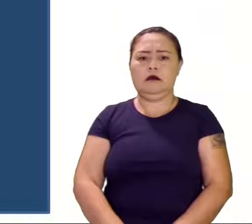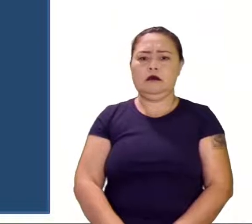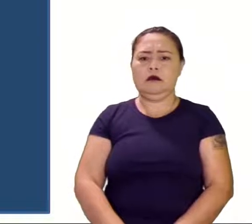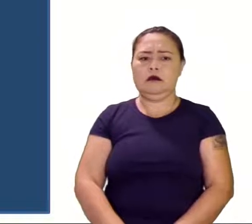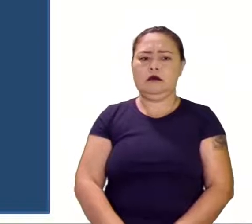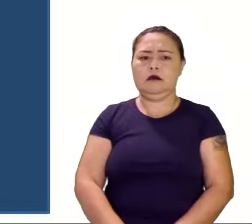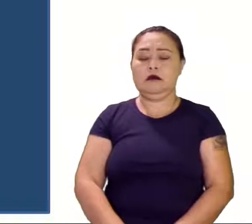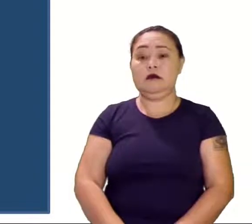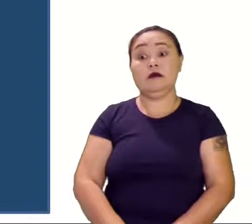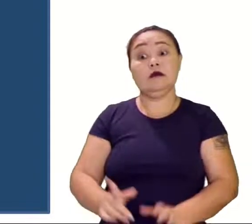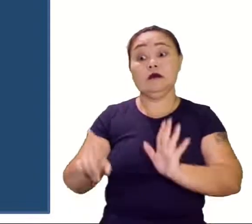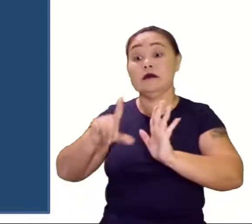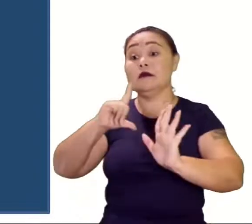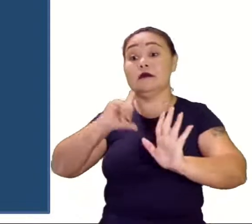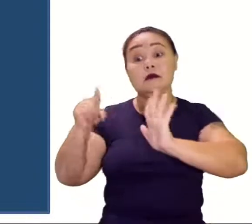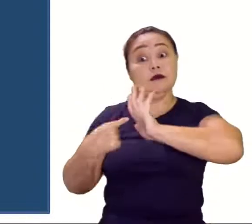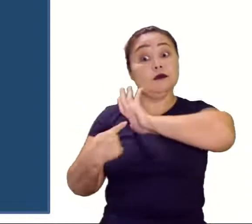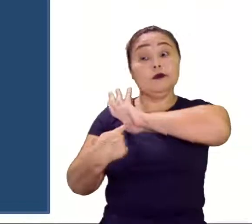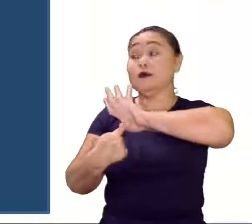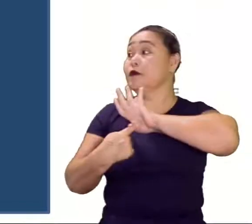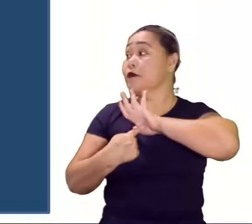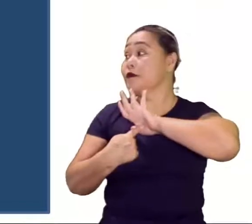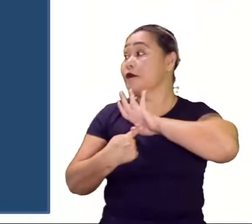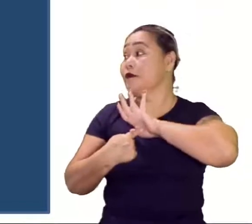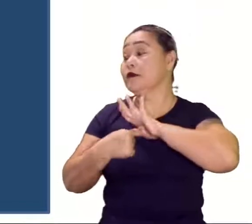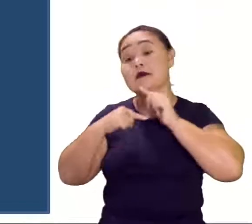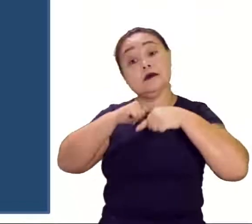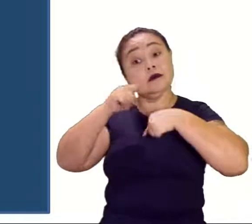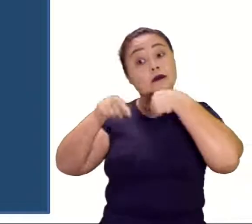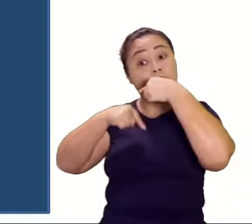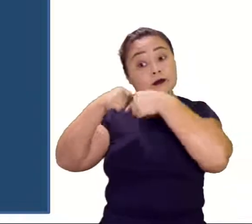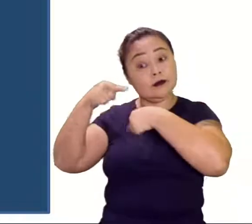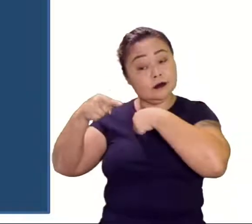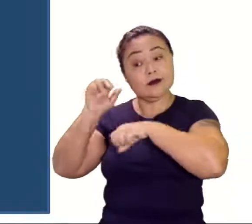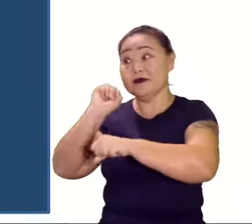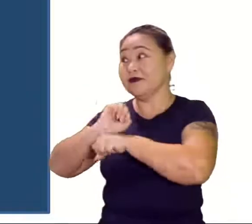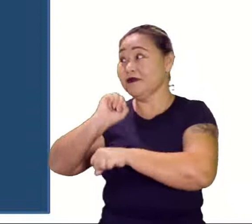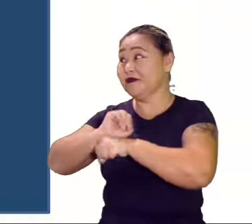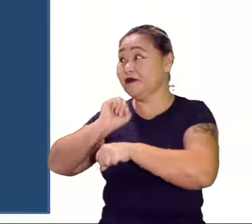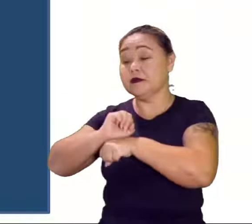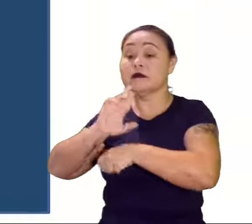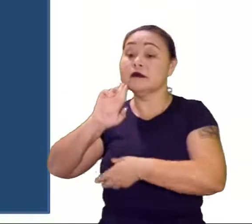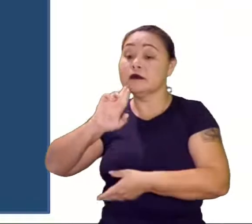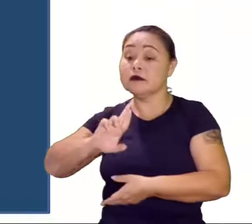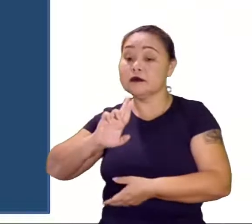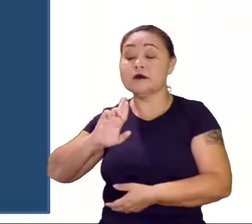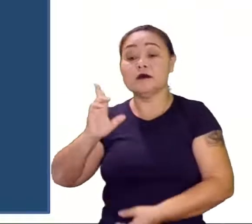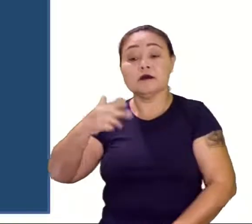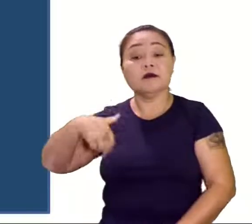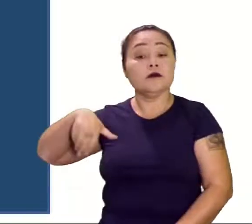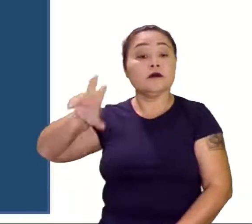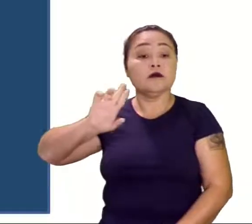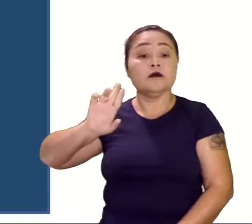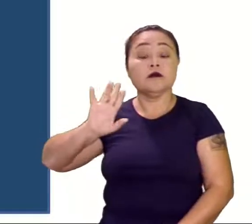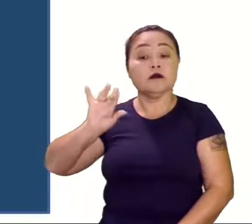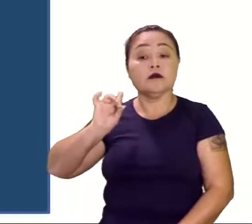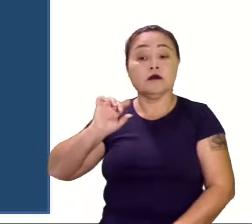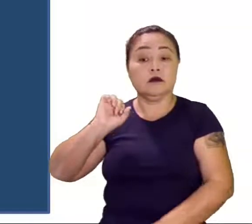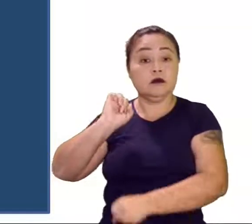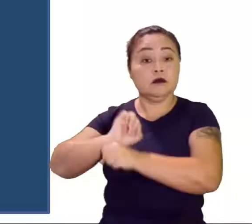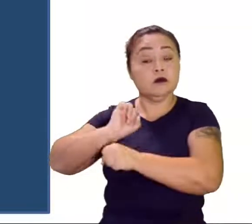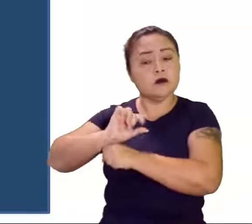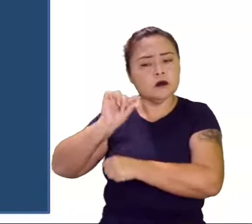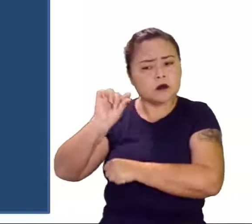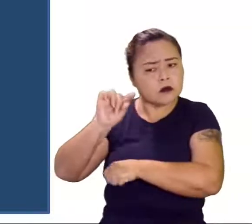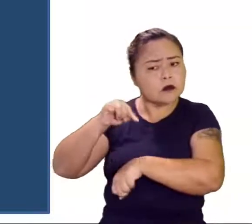Ah, teríamos que mostrar, né? A progressão. Peraí, vamos ver como é que a gente vai resolver aí a parada. Espera só um